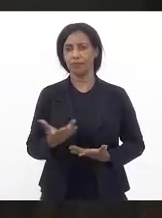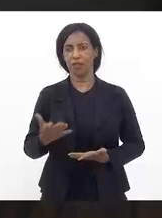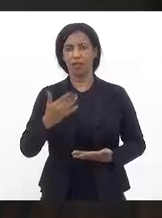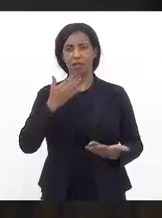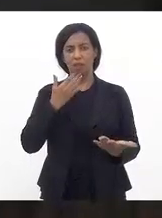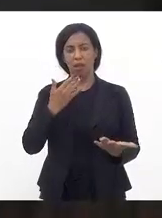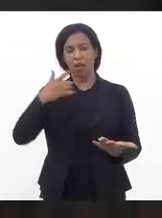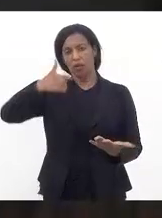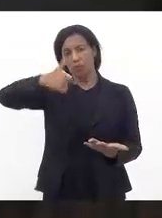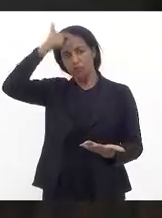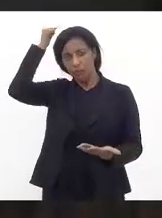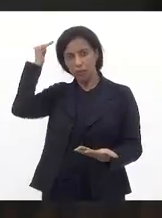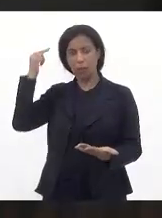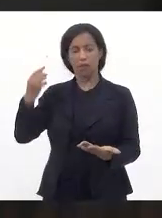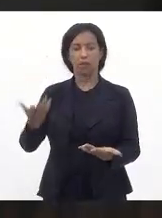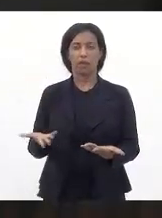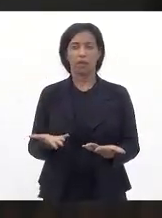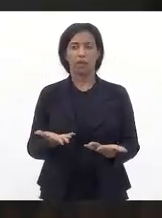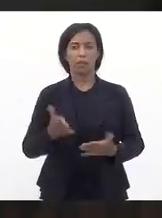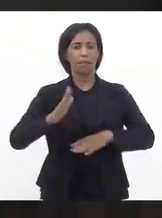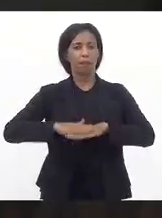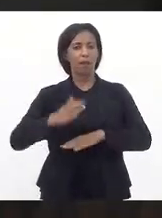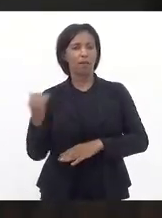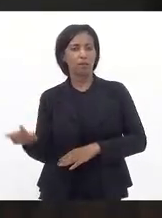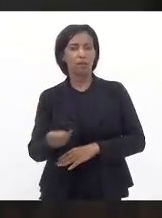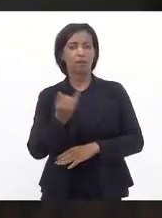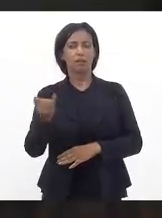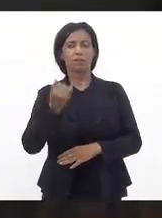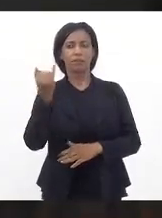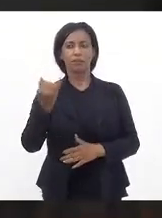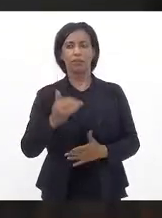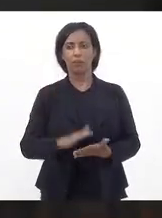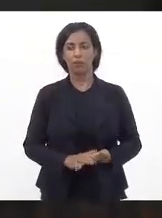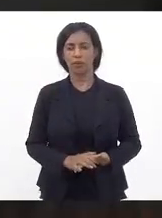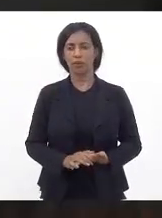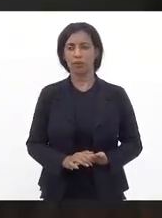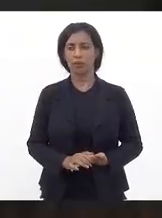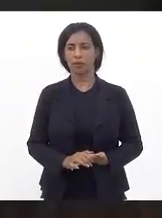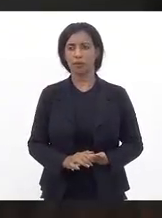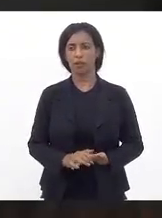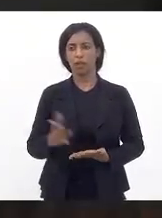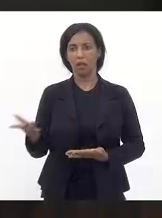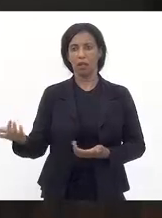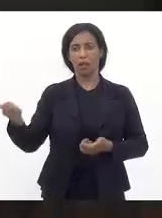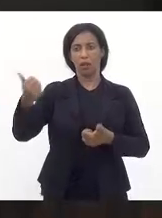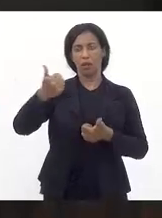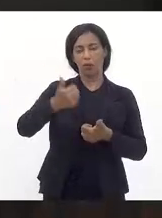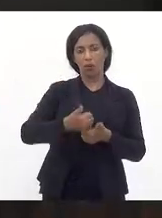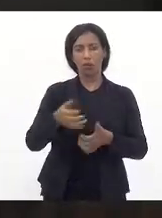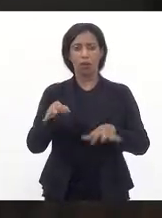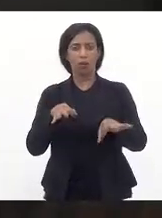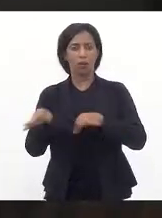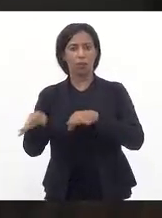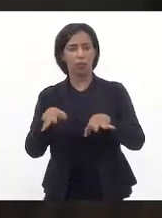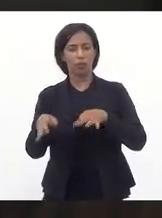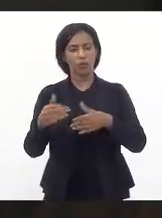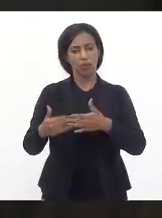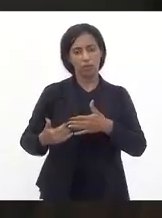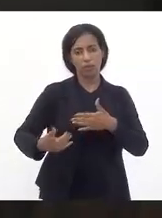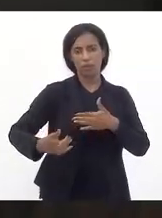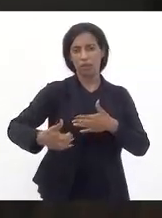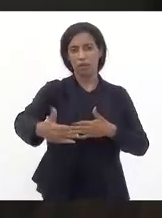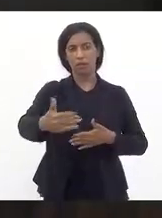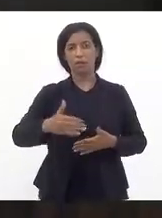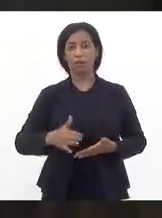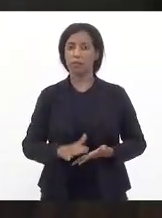Eu pediria galeria que é um momento importante para a gente dar continuidade aqui ah eu colocar o projeto a tocar o